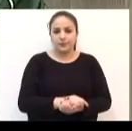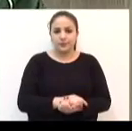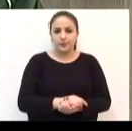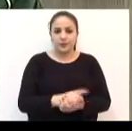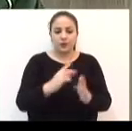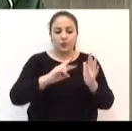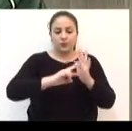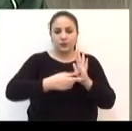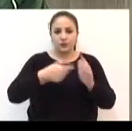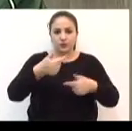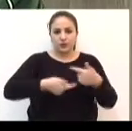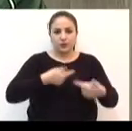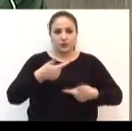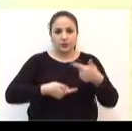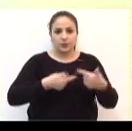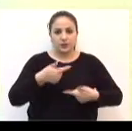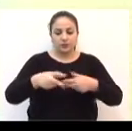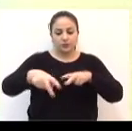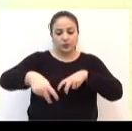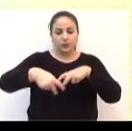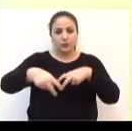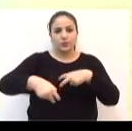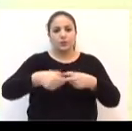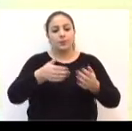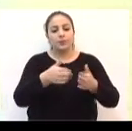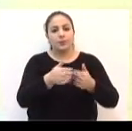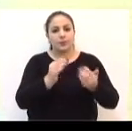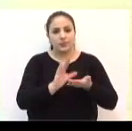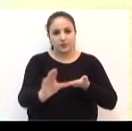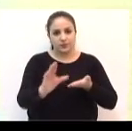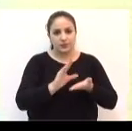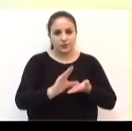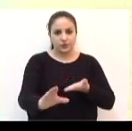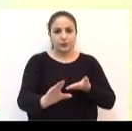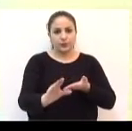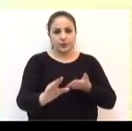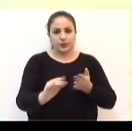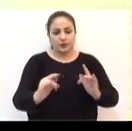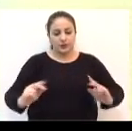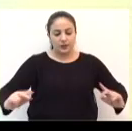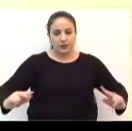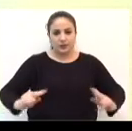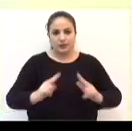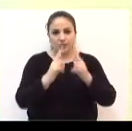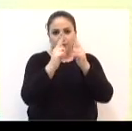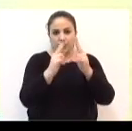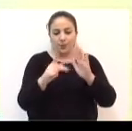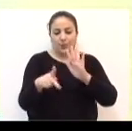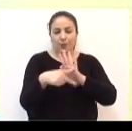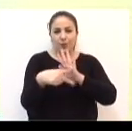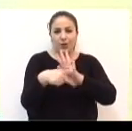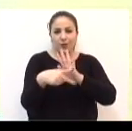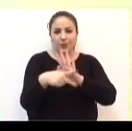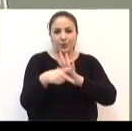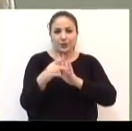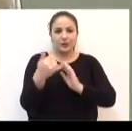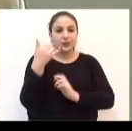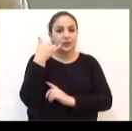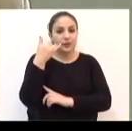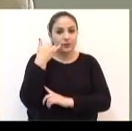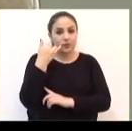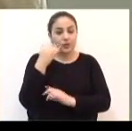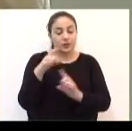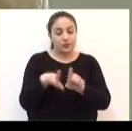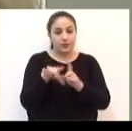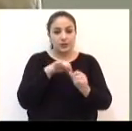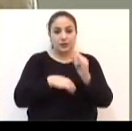dos Trabalhadores Rurais pede investimentos em torres de telefonia e internet para o interior.